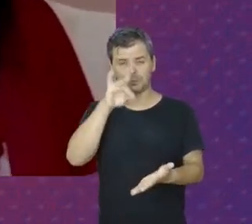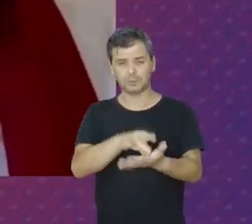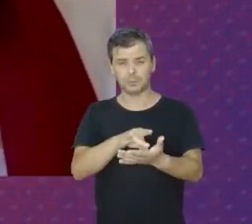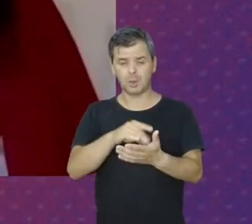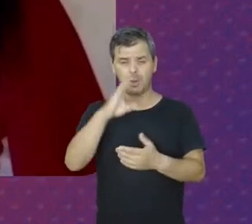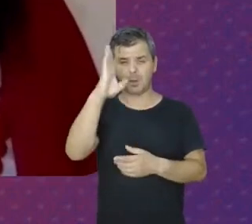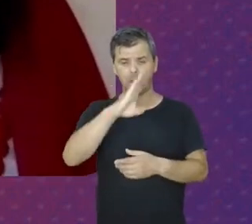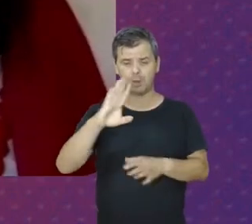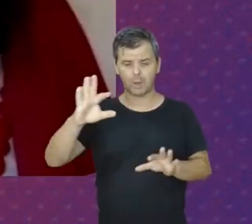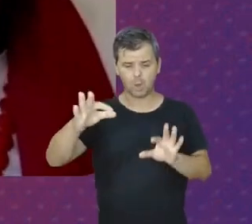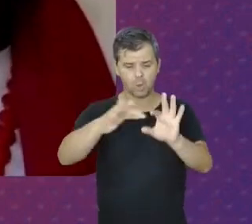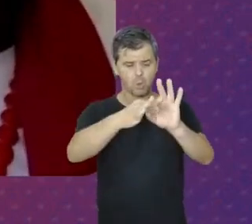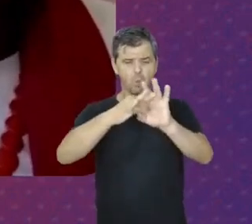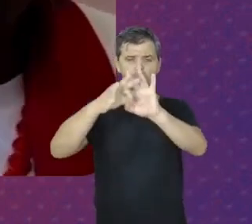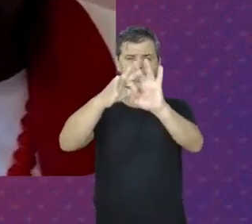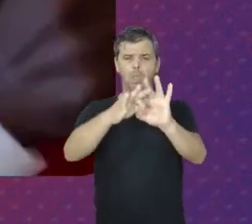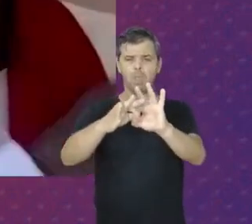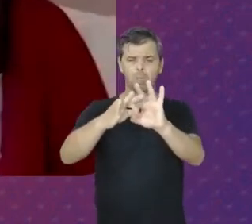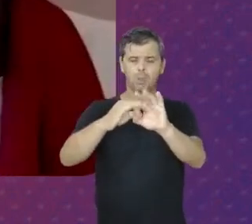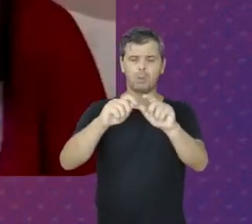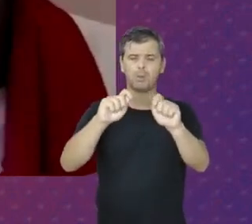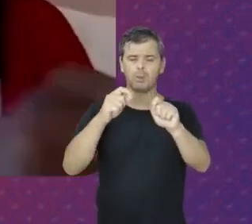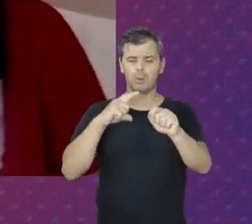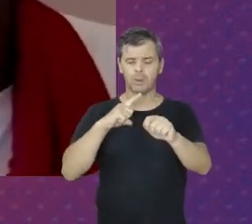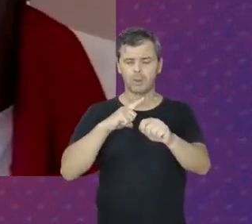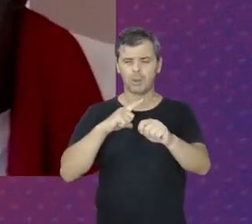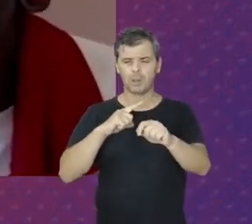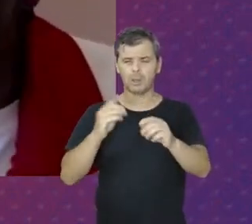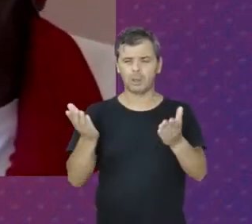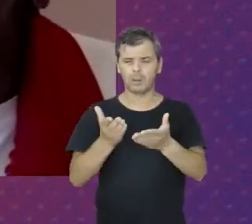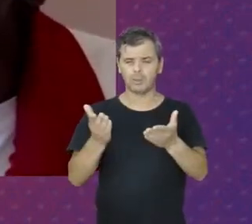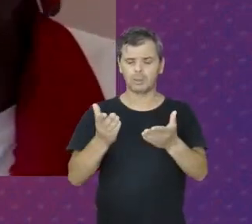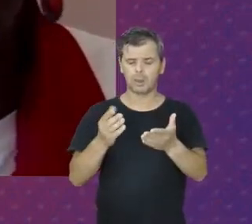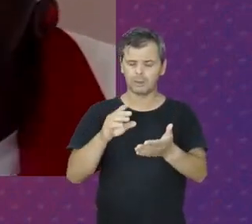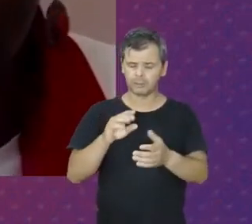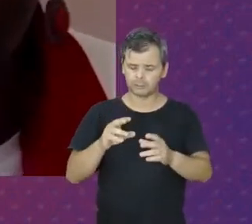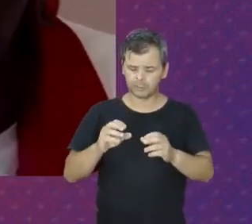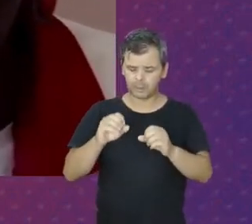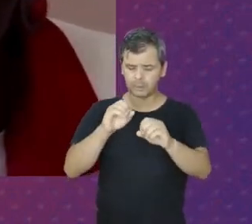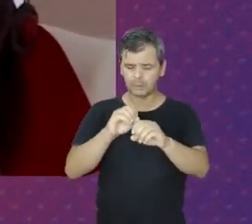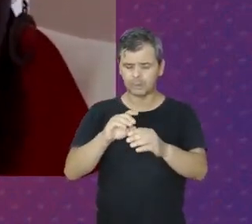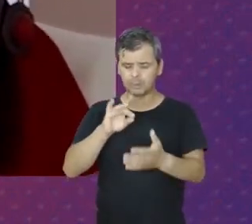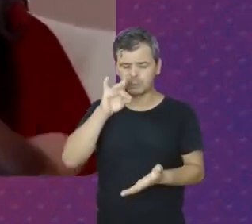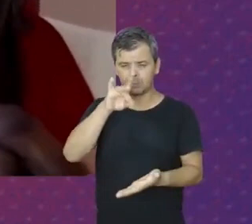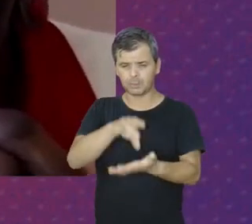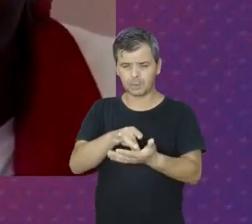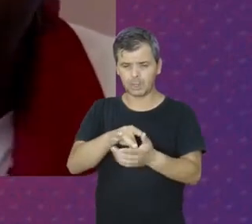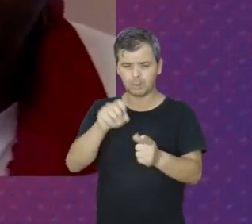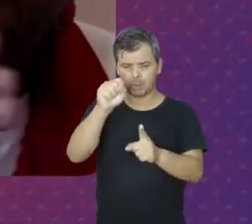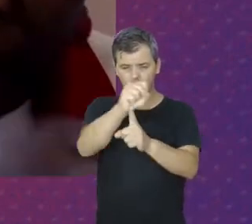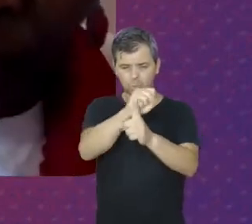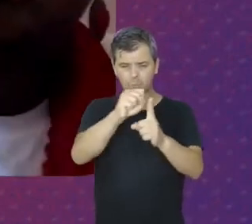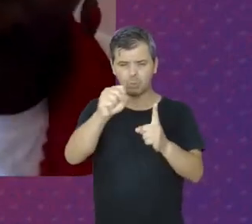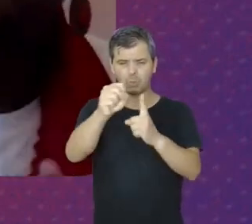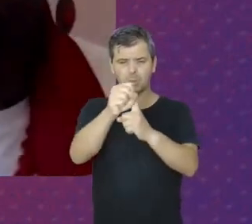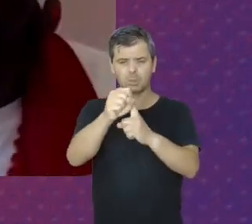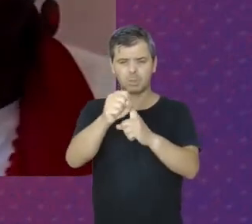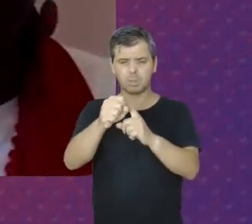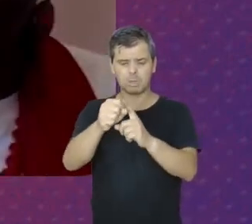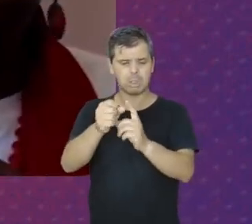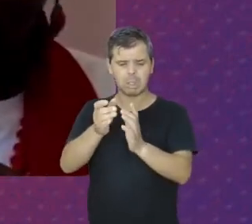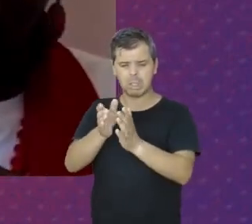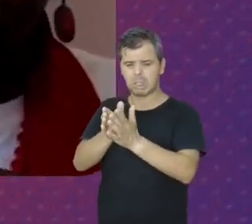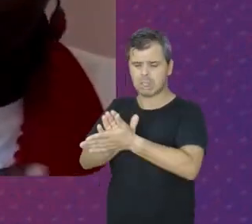tem uma unidade naquilo que a gente está aqui hoje reafirmando. Nós queremos uma sociedade